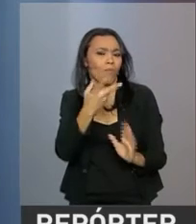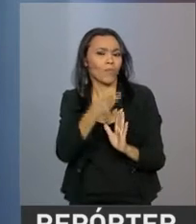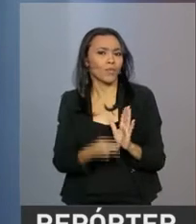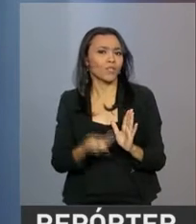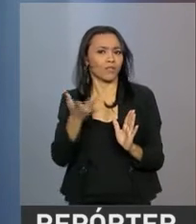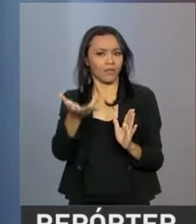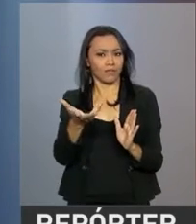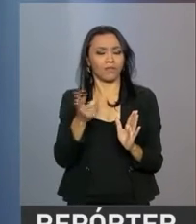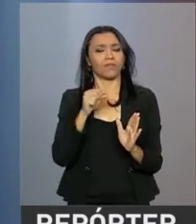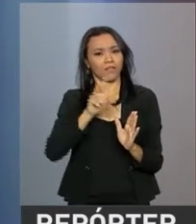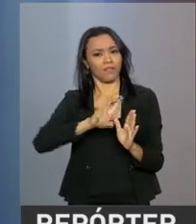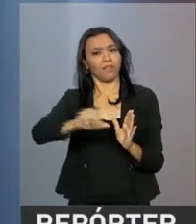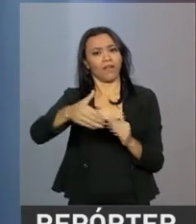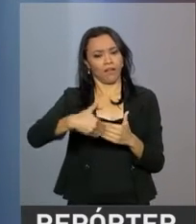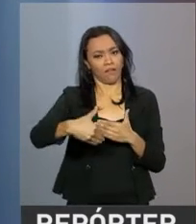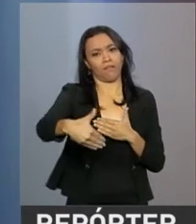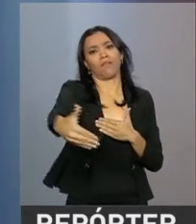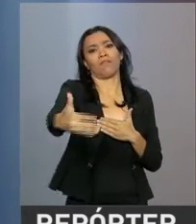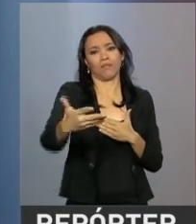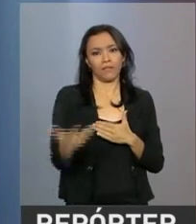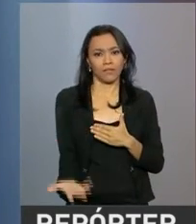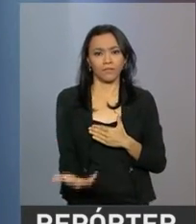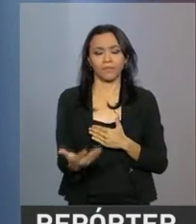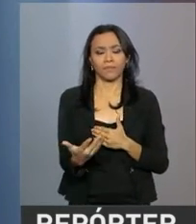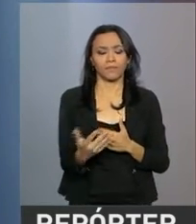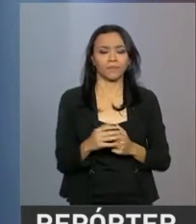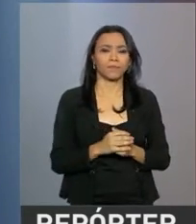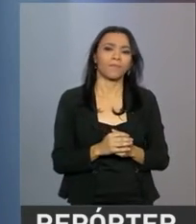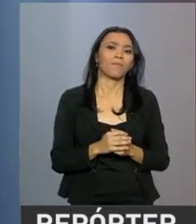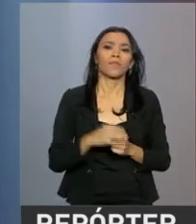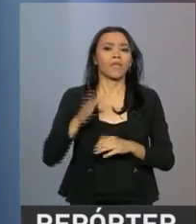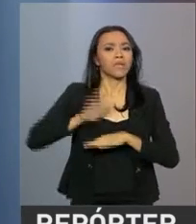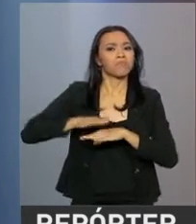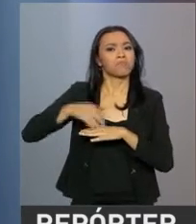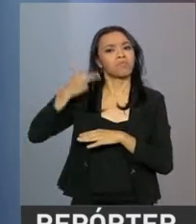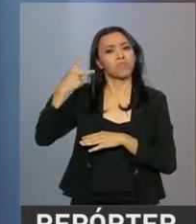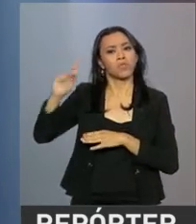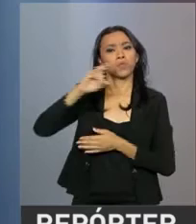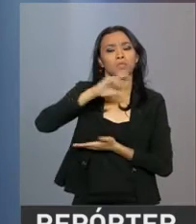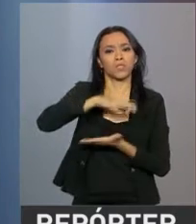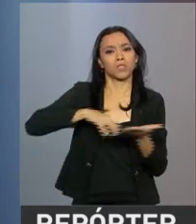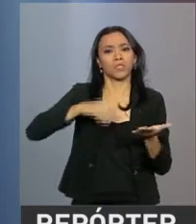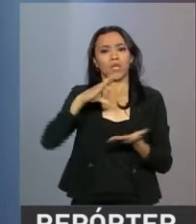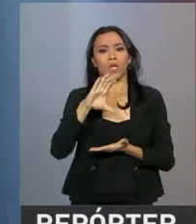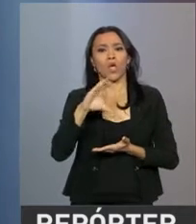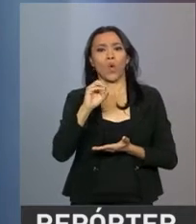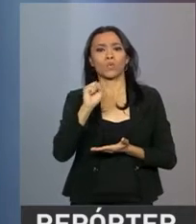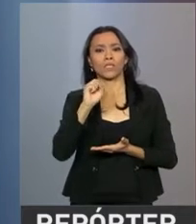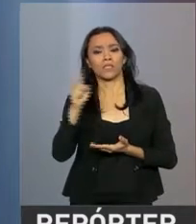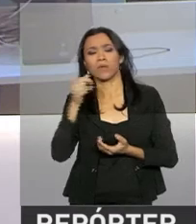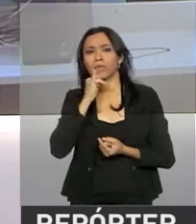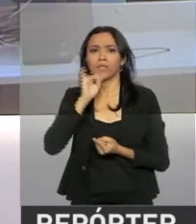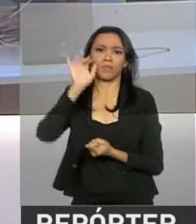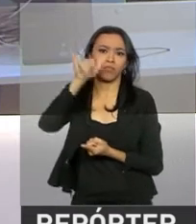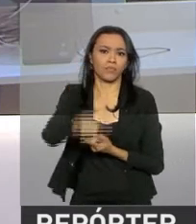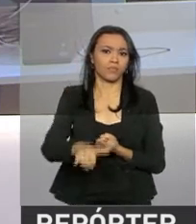vão estar fazendo as suas concessões dele, como aeroportos,